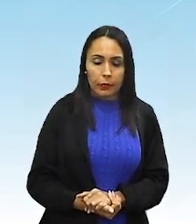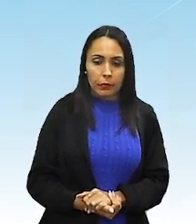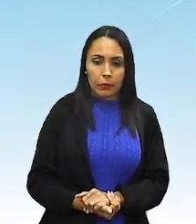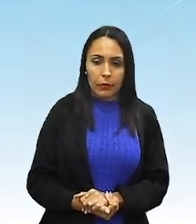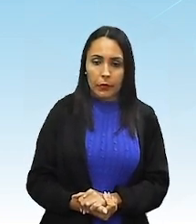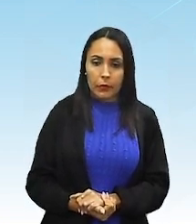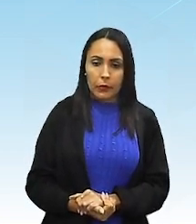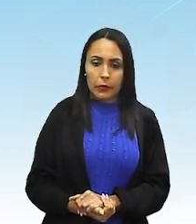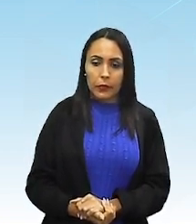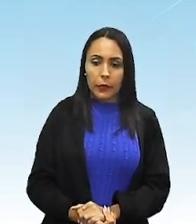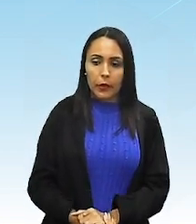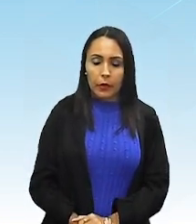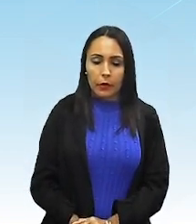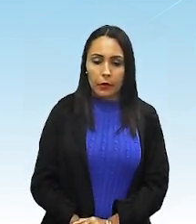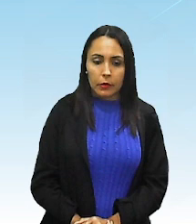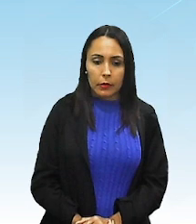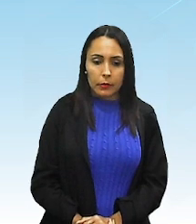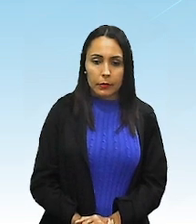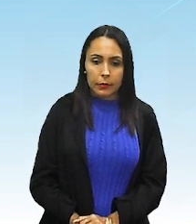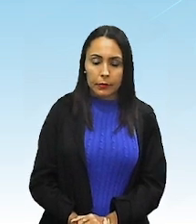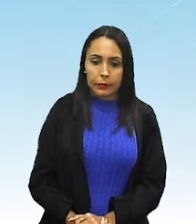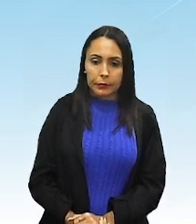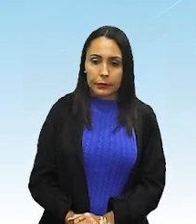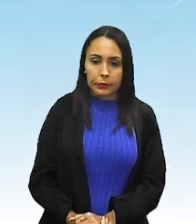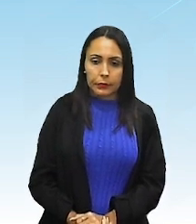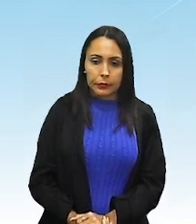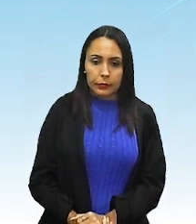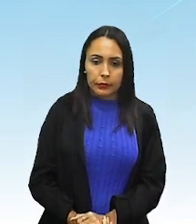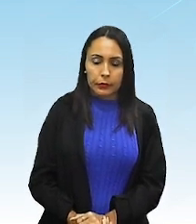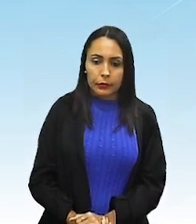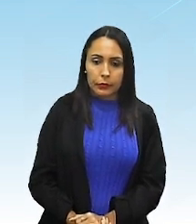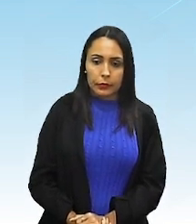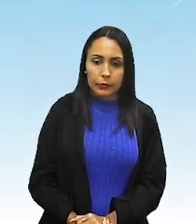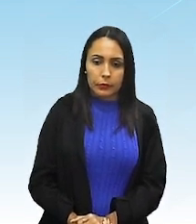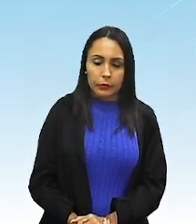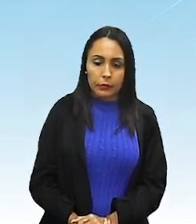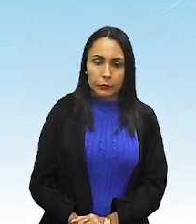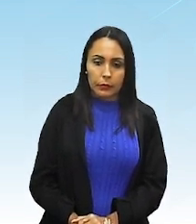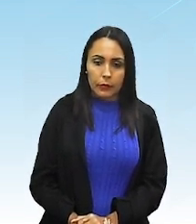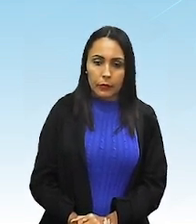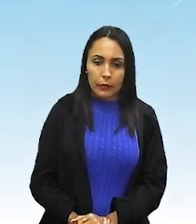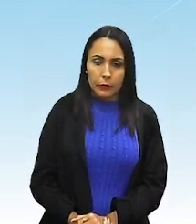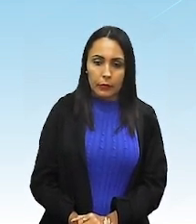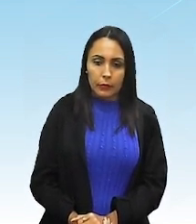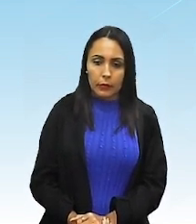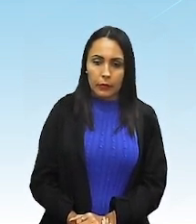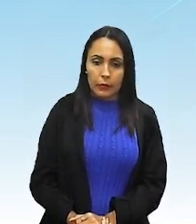ele é o revestimento do material genético.